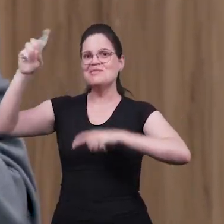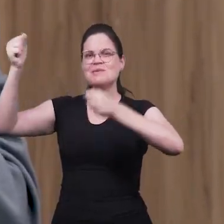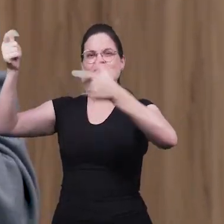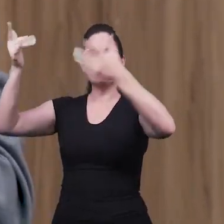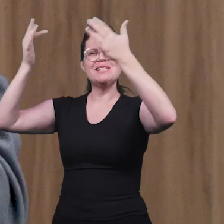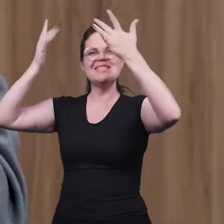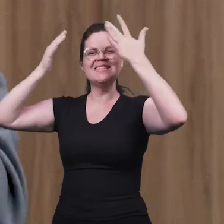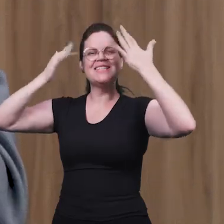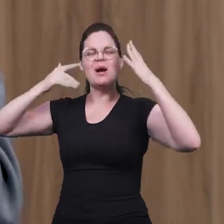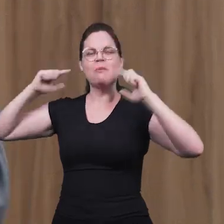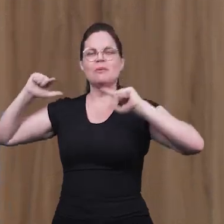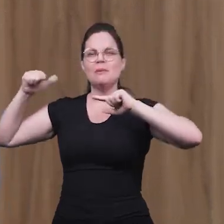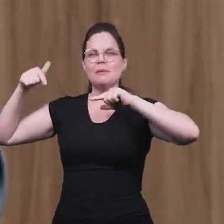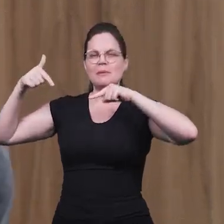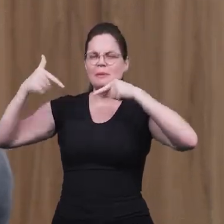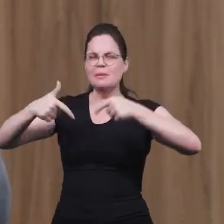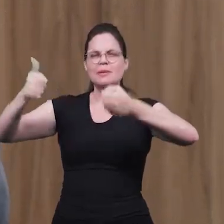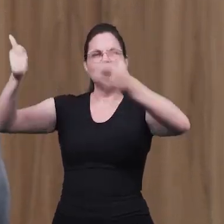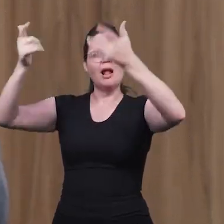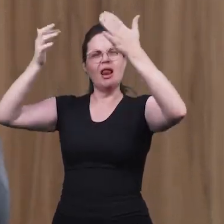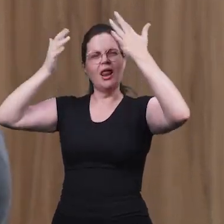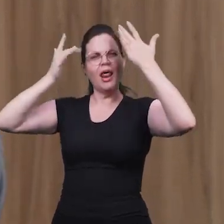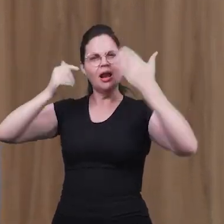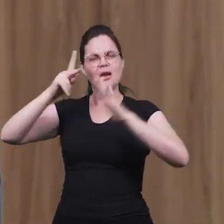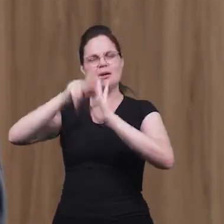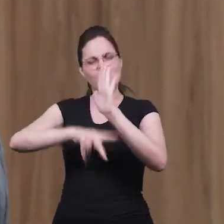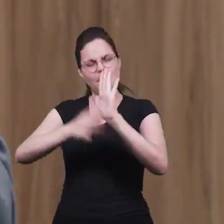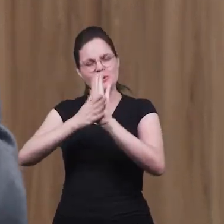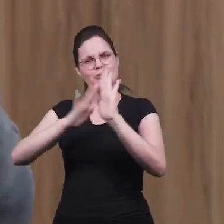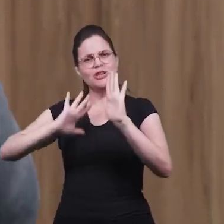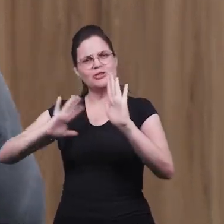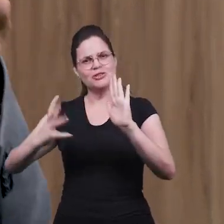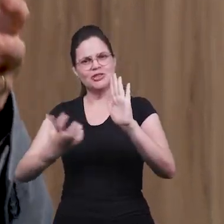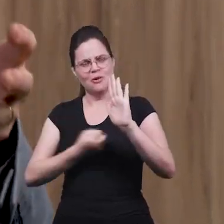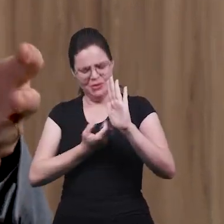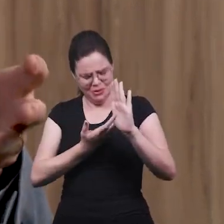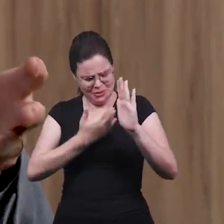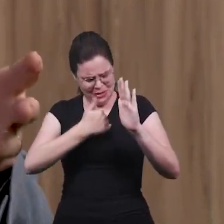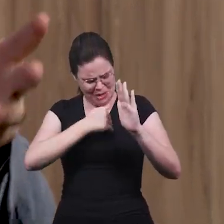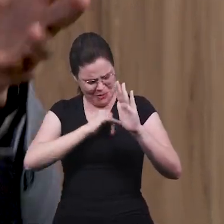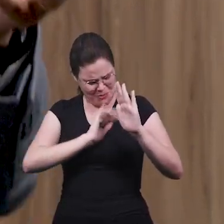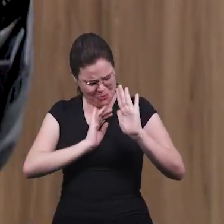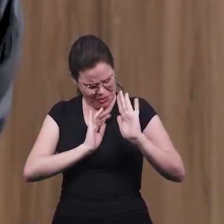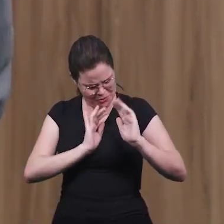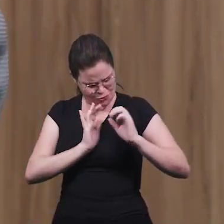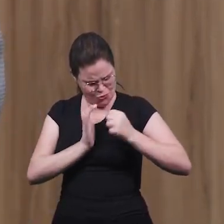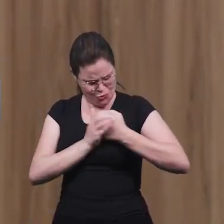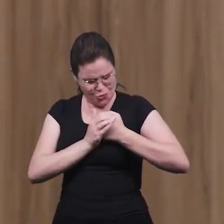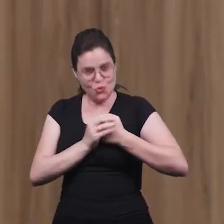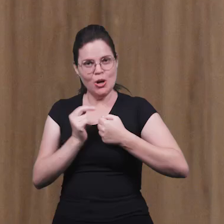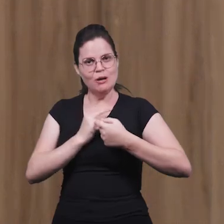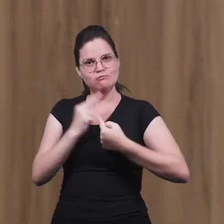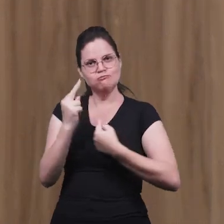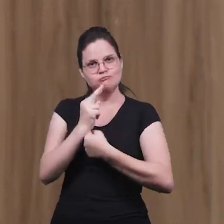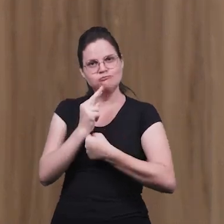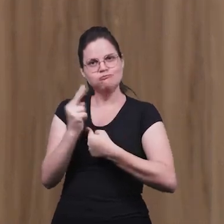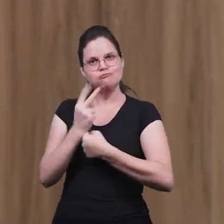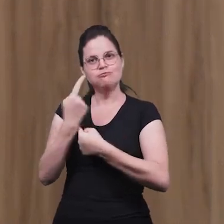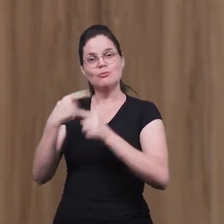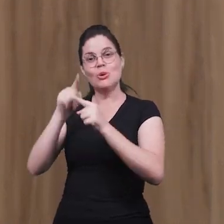seja, tudo aquilo que compõe o projeto de salvação, de resgate para o homem, que vem